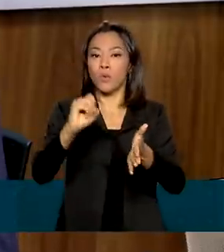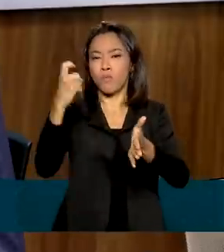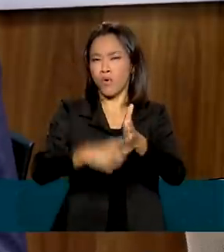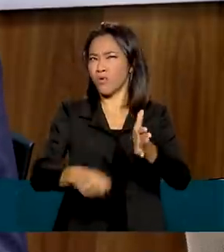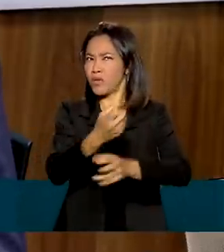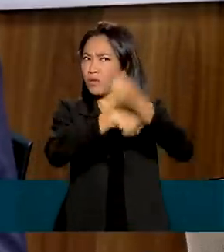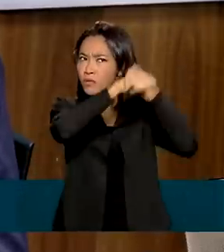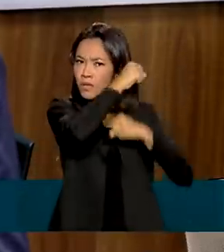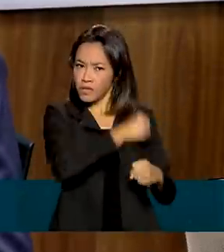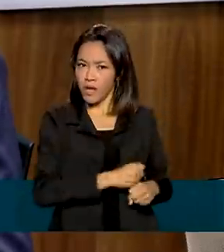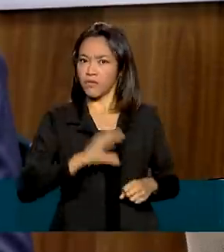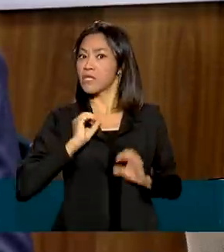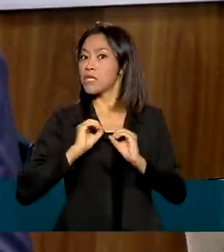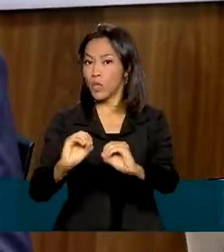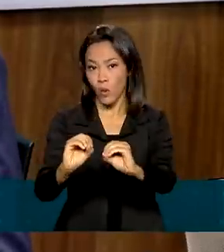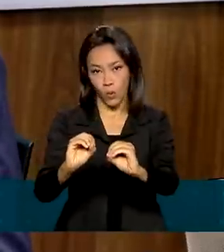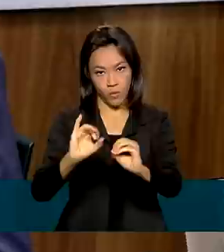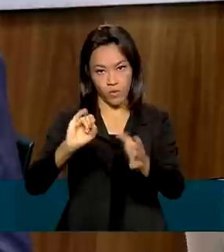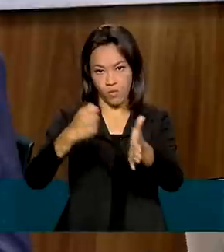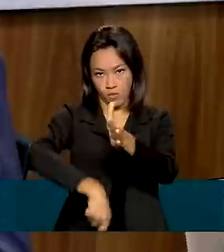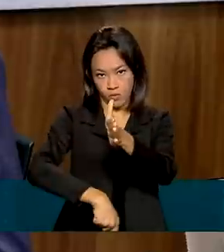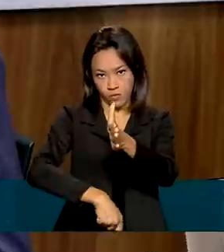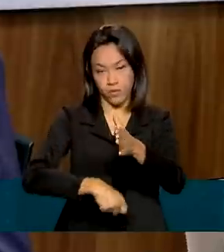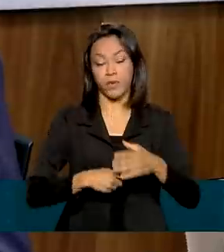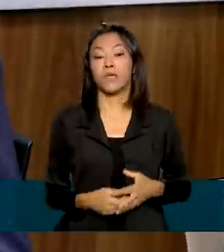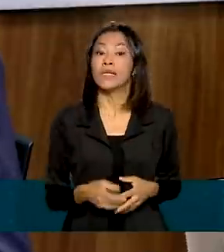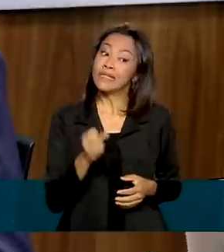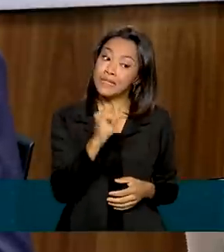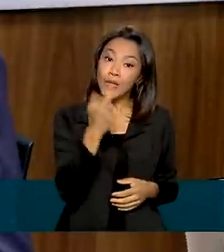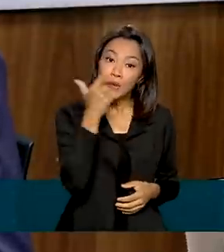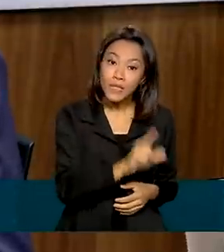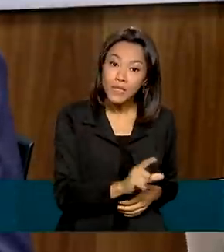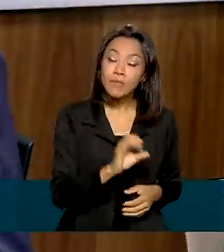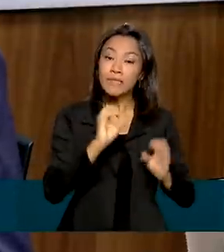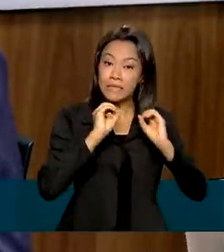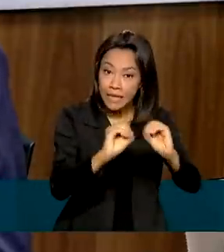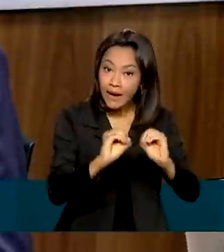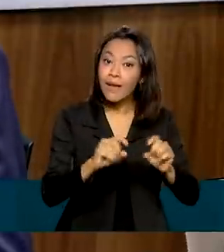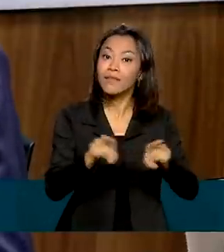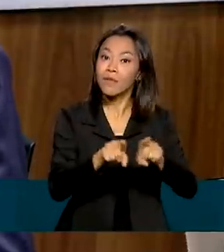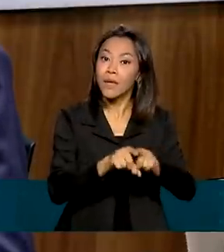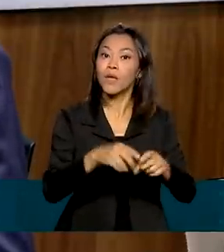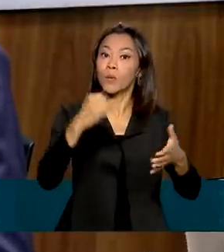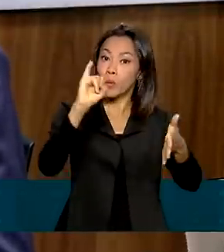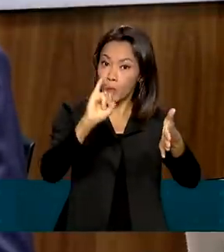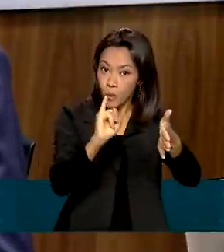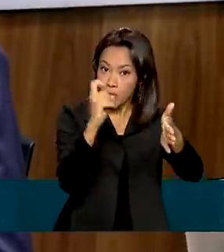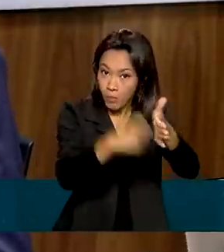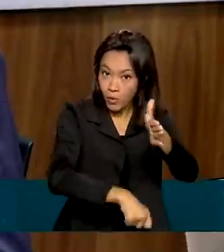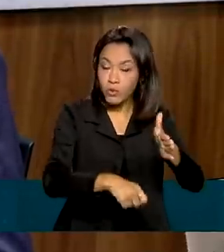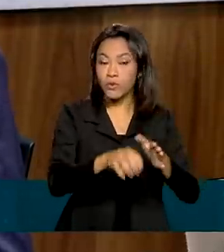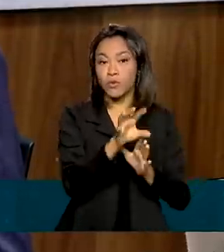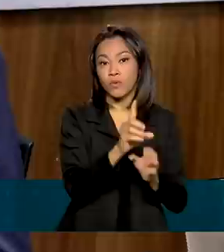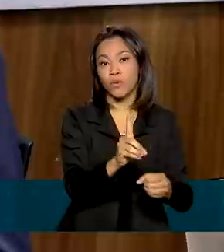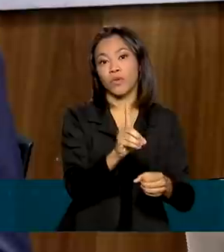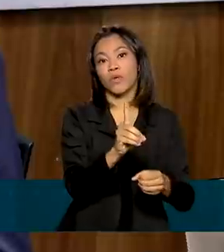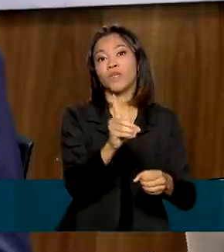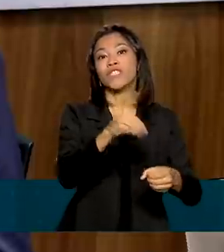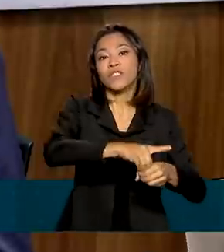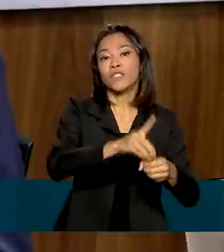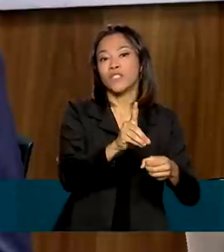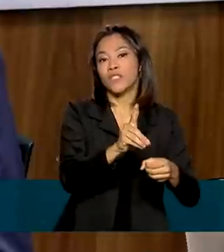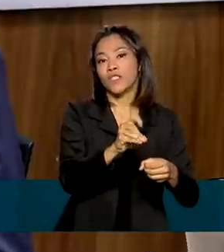passado se nós pudermos será por exemplo também o diesel serão uma grande ajuda para todos você diminuir